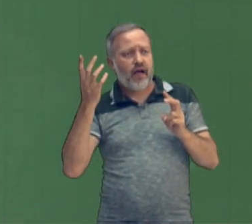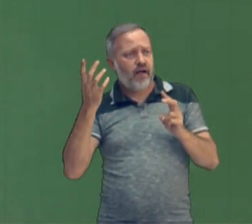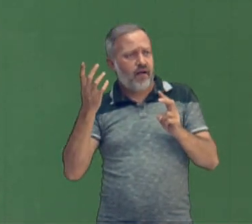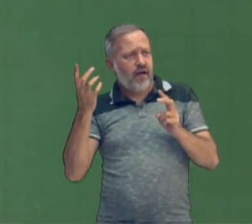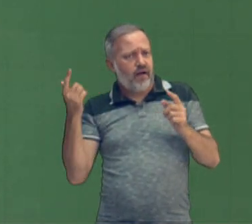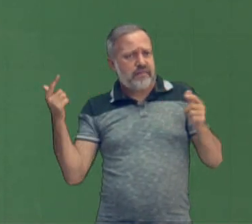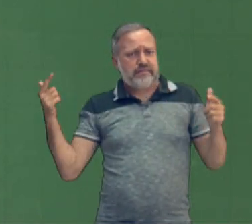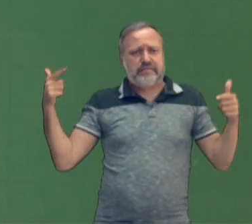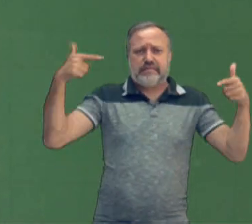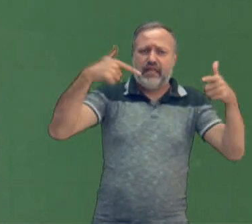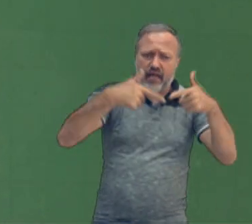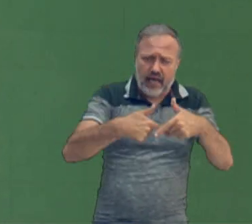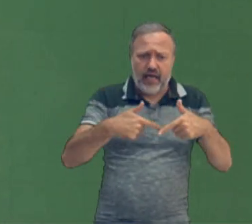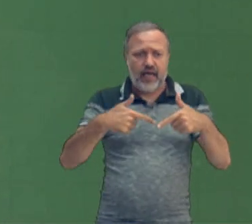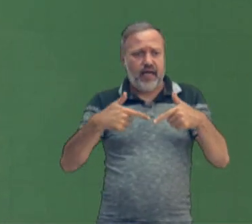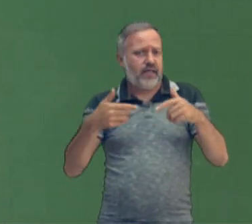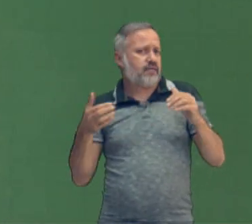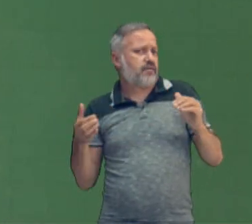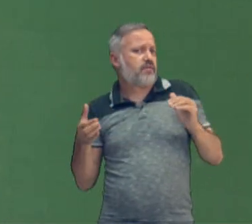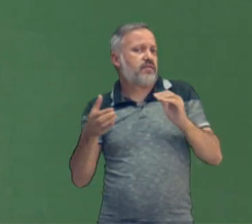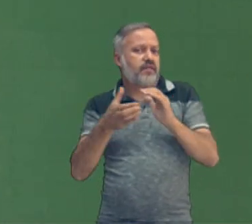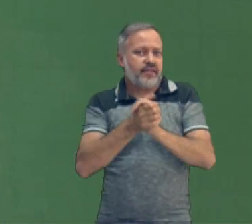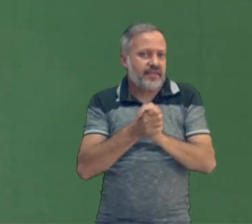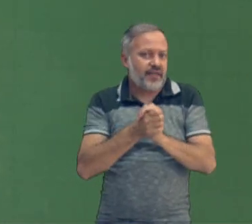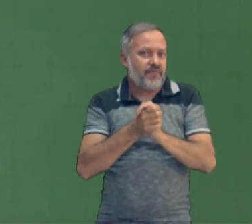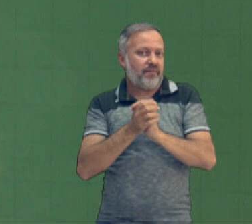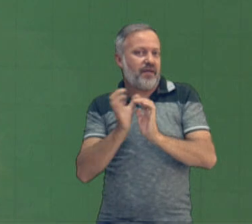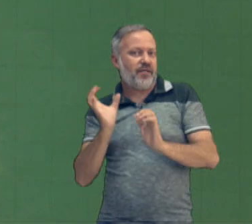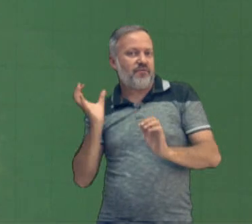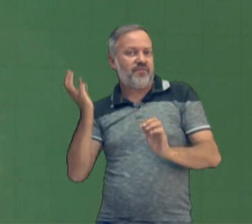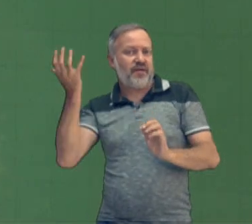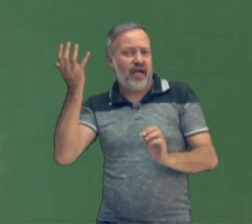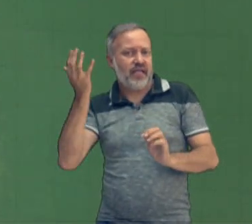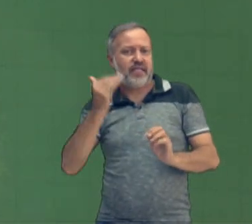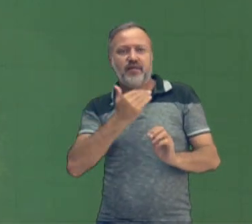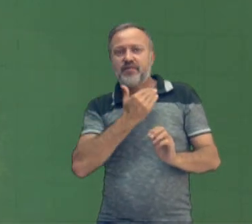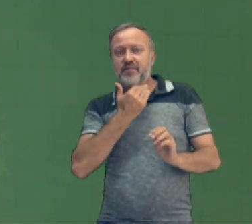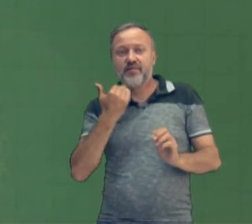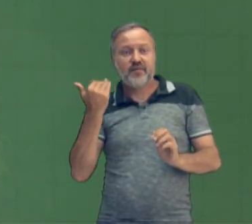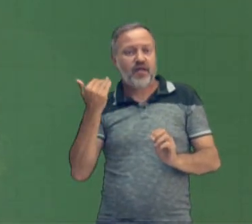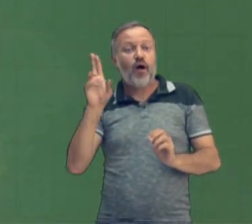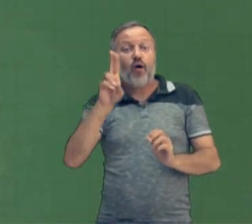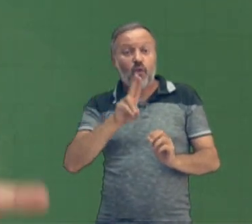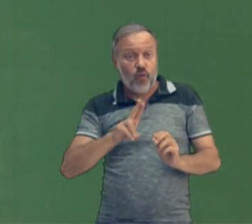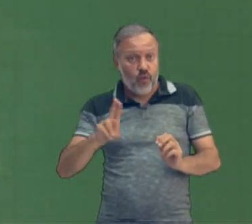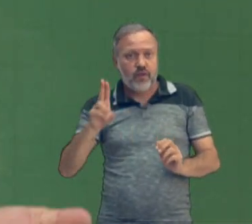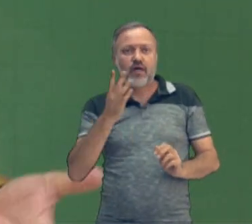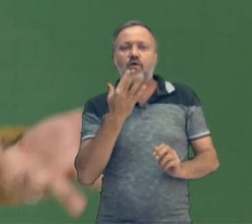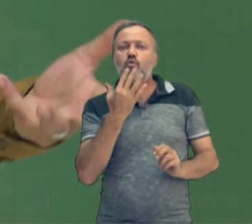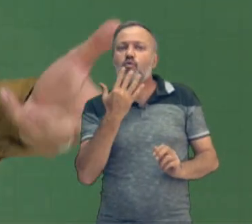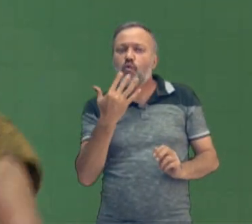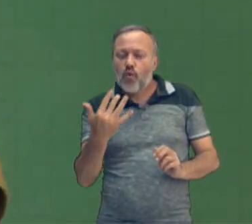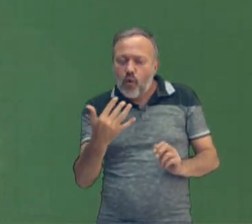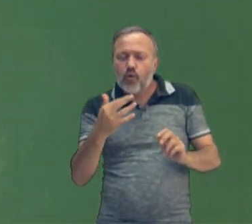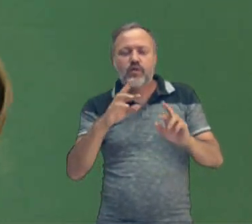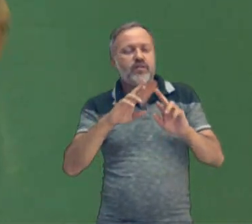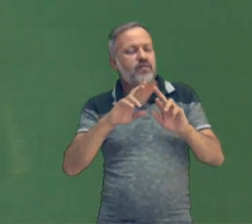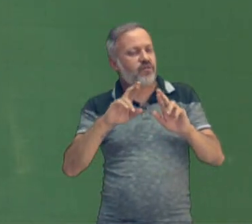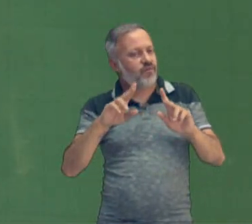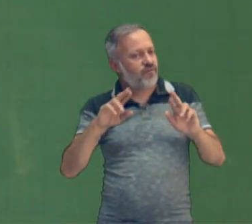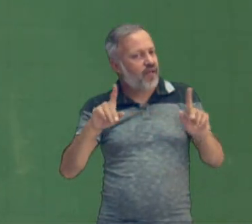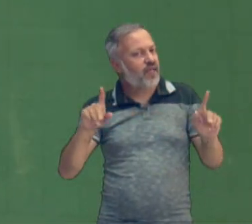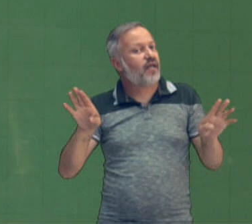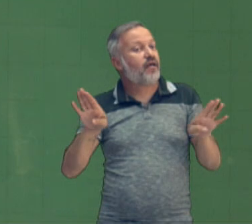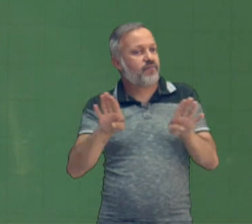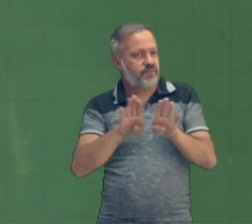as pinturas corporais dos povos nativos são um tipo de arte altamente expressiva. Nas roupas dos líderes religiosos,